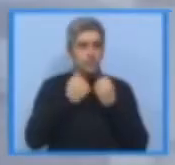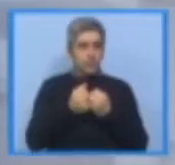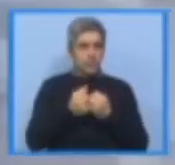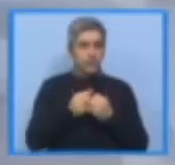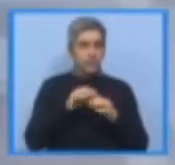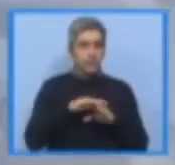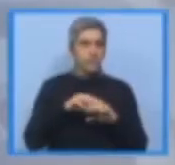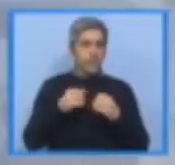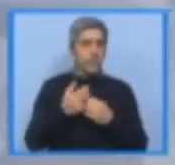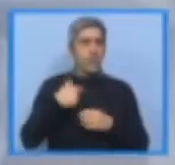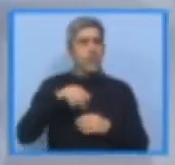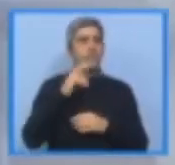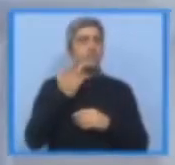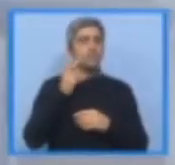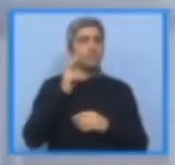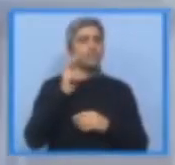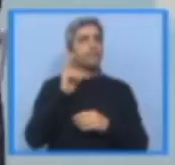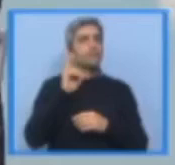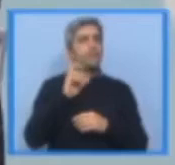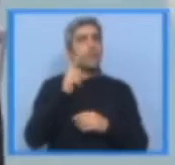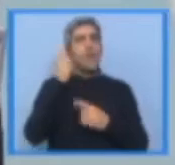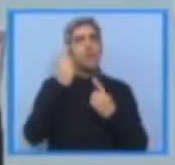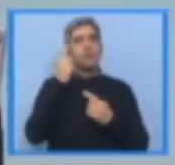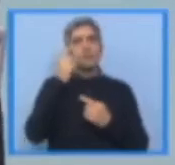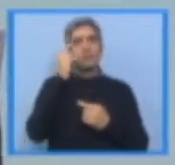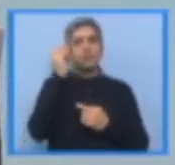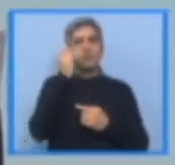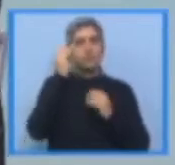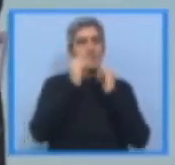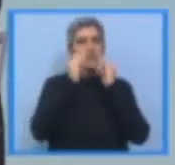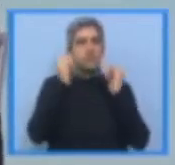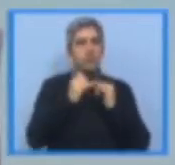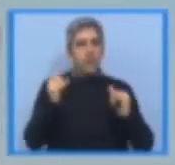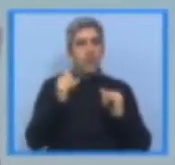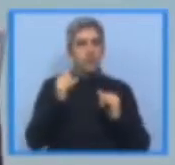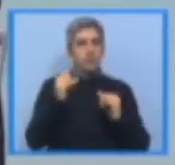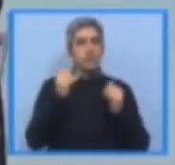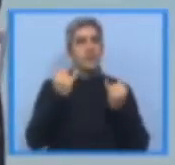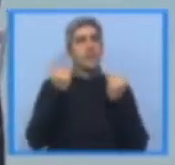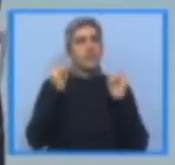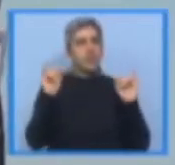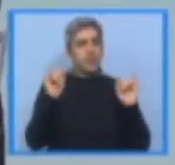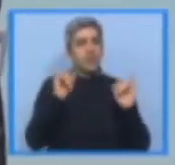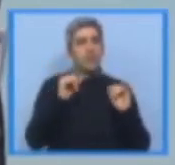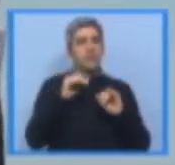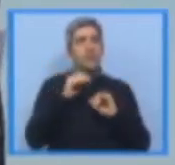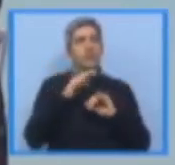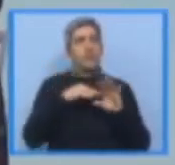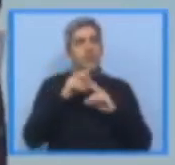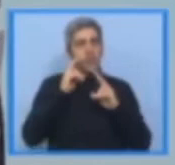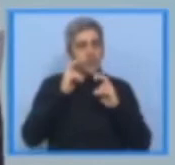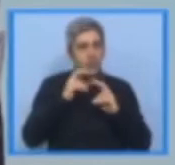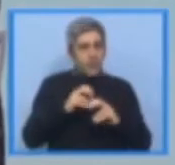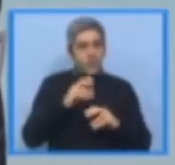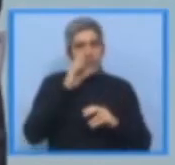Porque quando nós ouvimos agora entidades internacionais independentes a fazer investigação